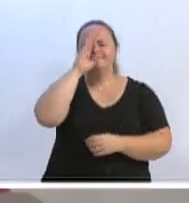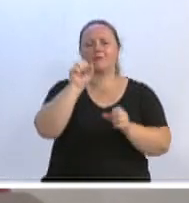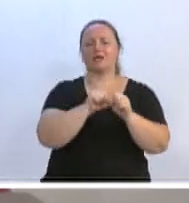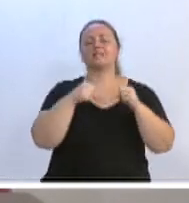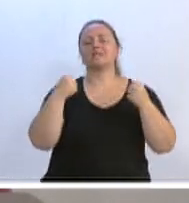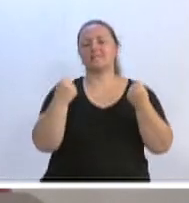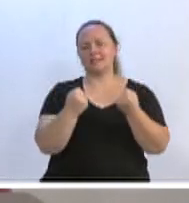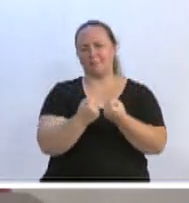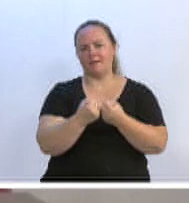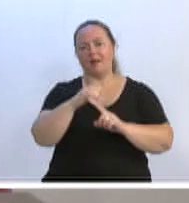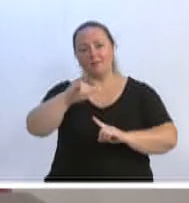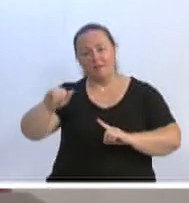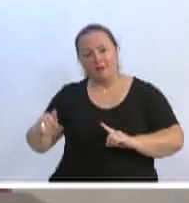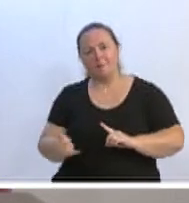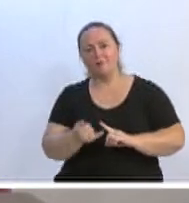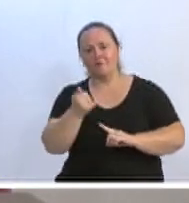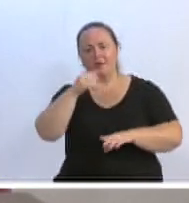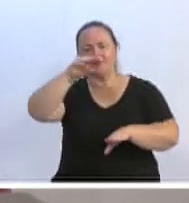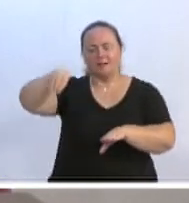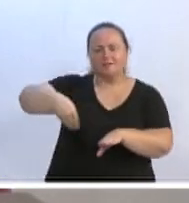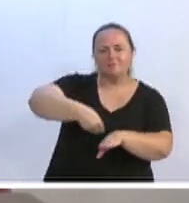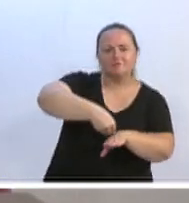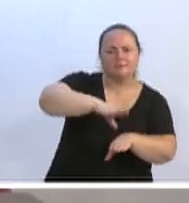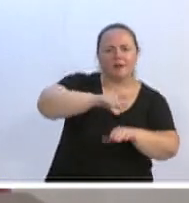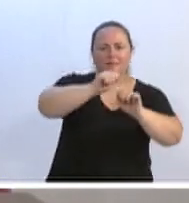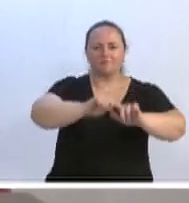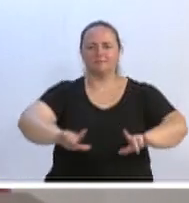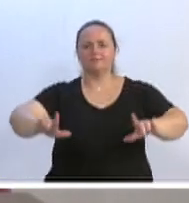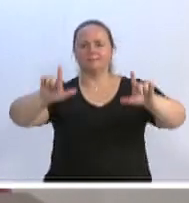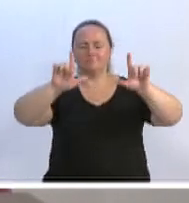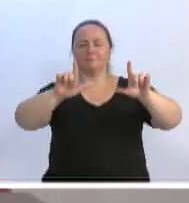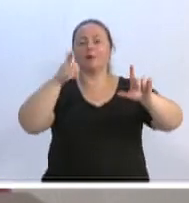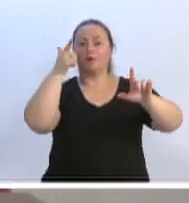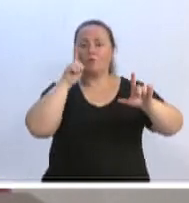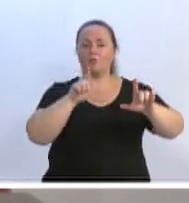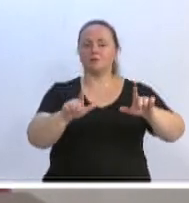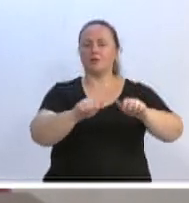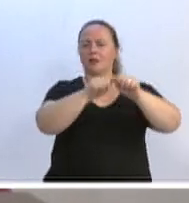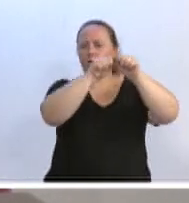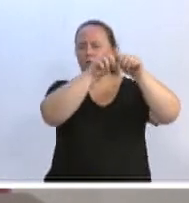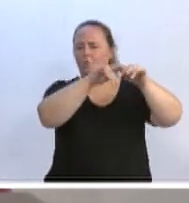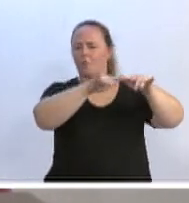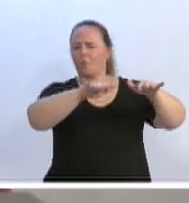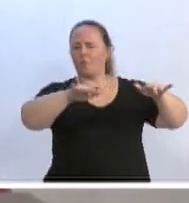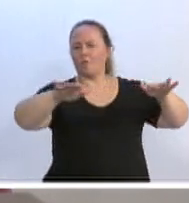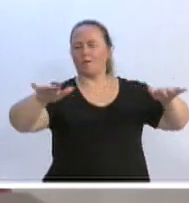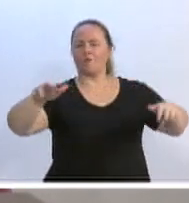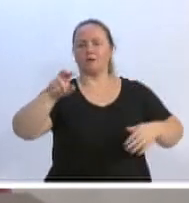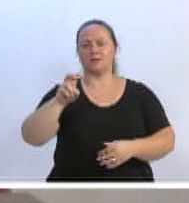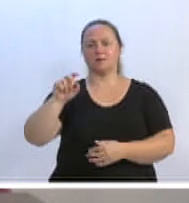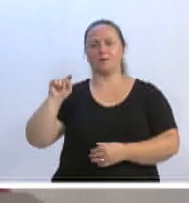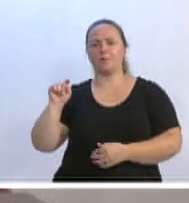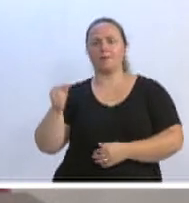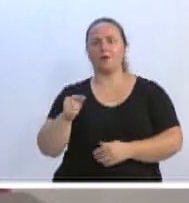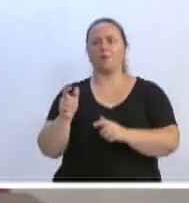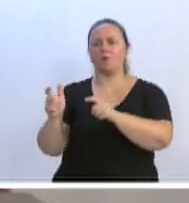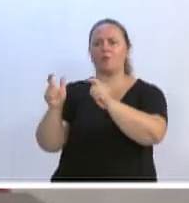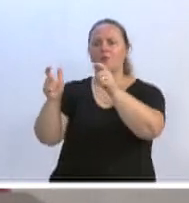desta transmissão com alcance de mais de 5 mil